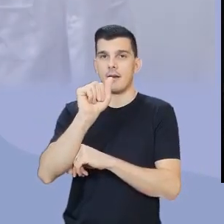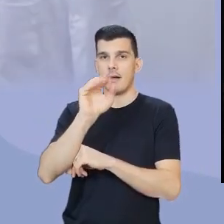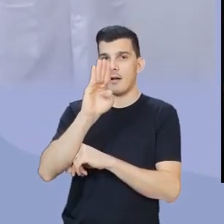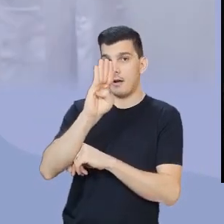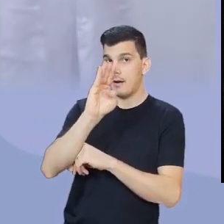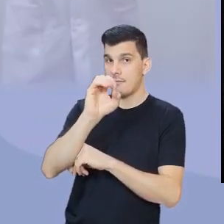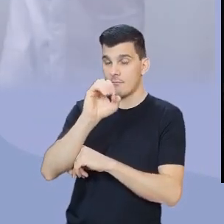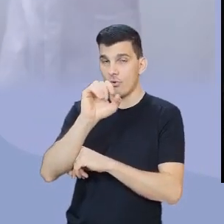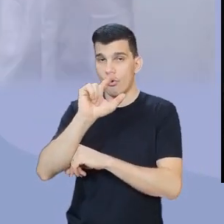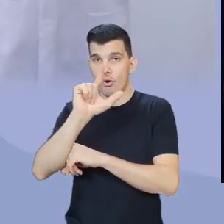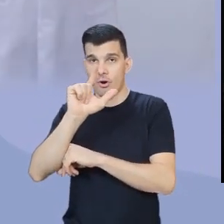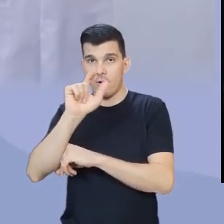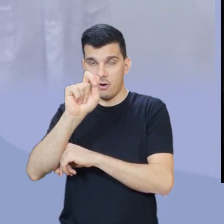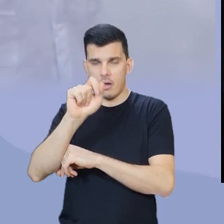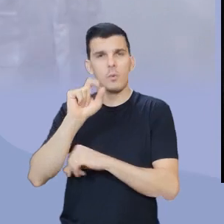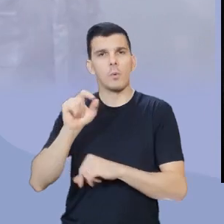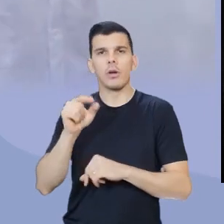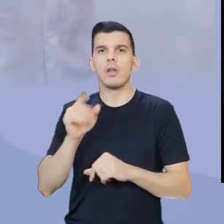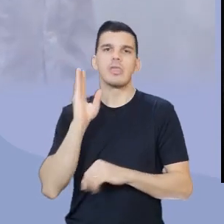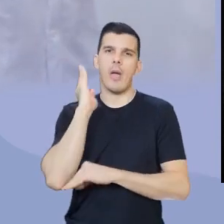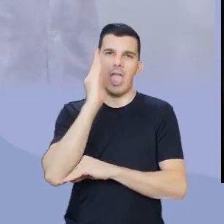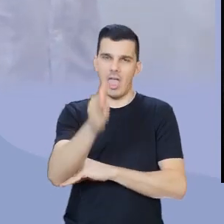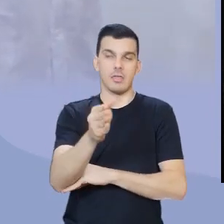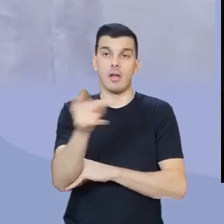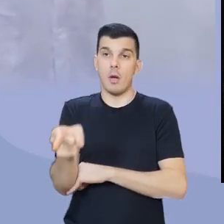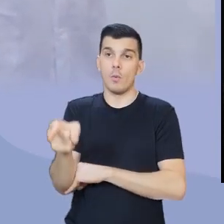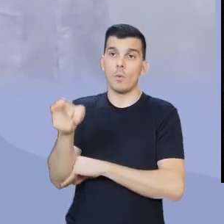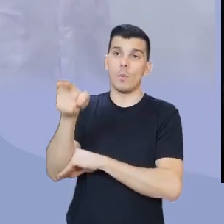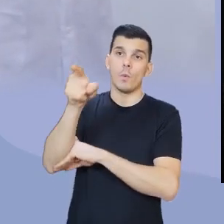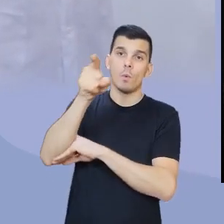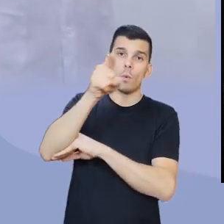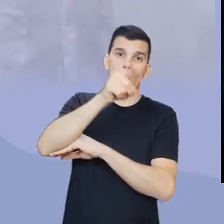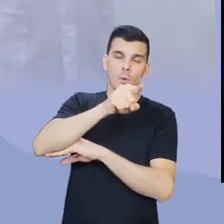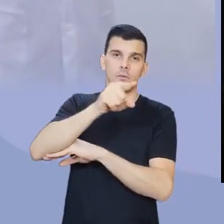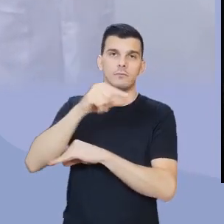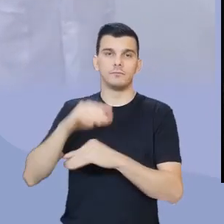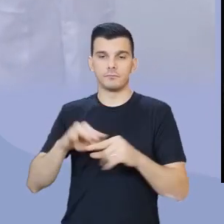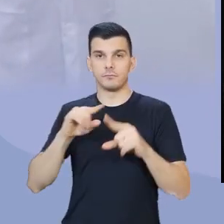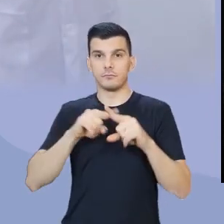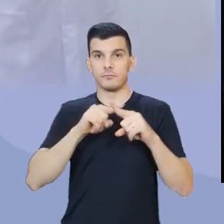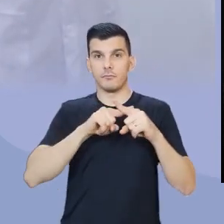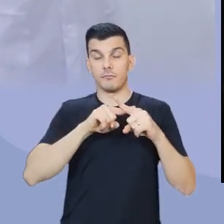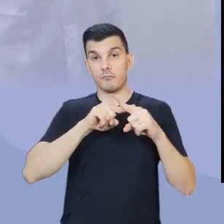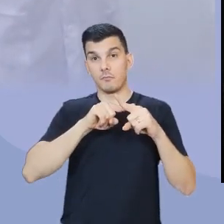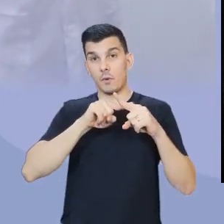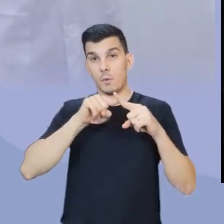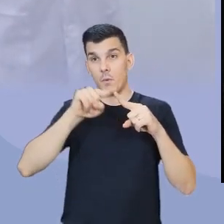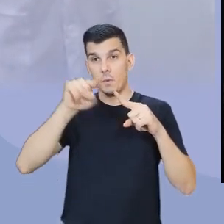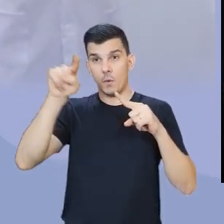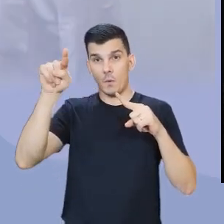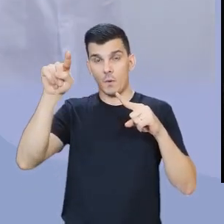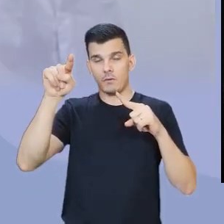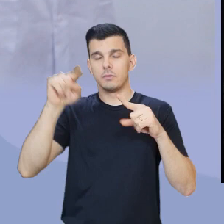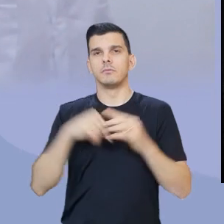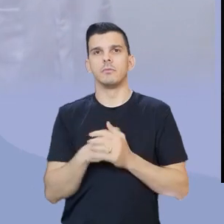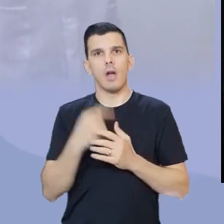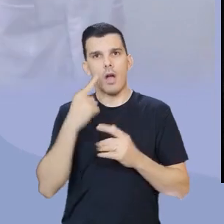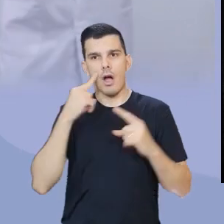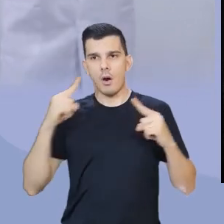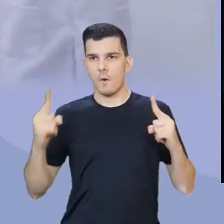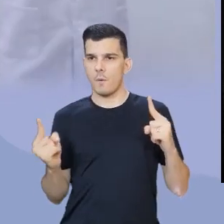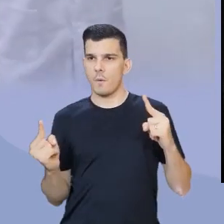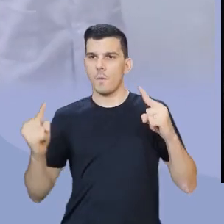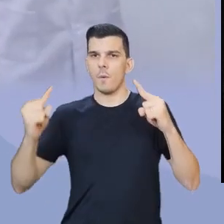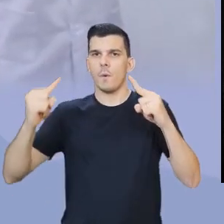Gráfico da função do segundo grau. Enquanto o outro irá descrever uma trajetória supostamente retilínea. Olha o que eu acabei de